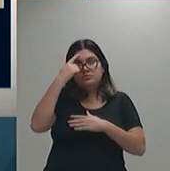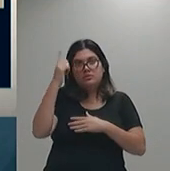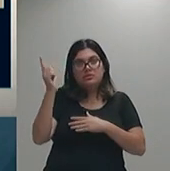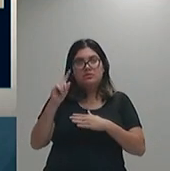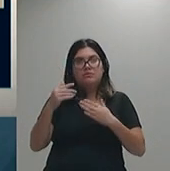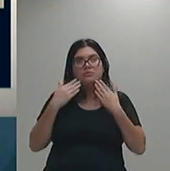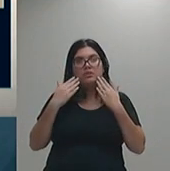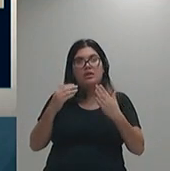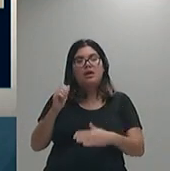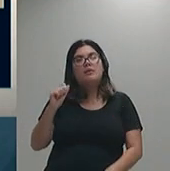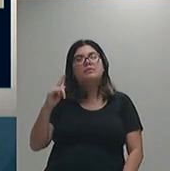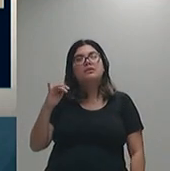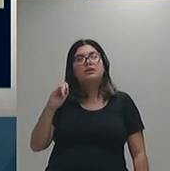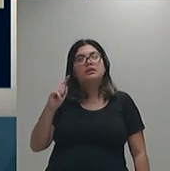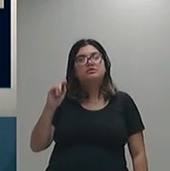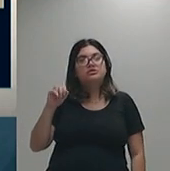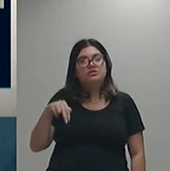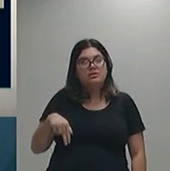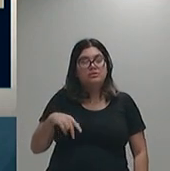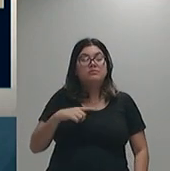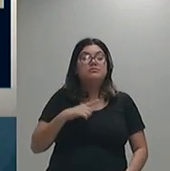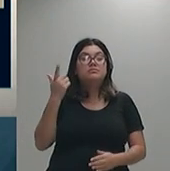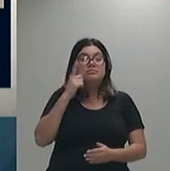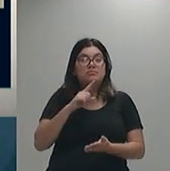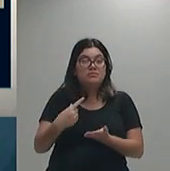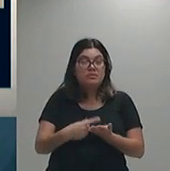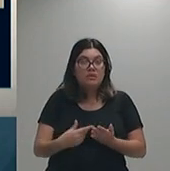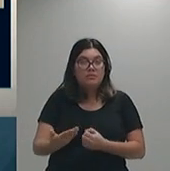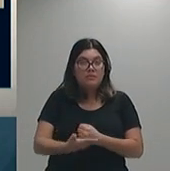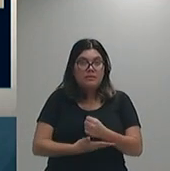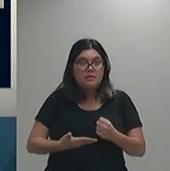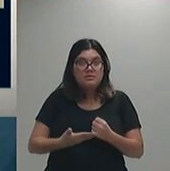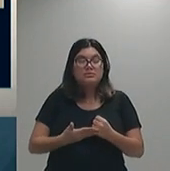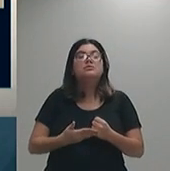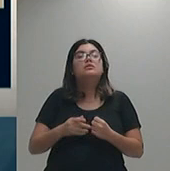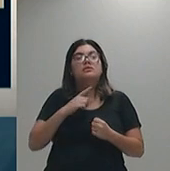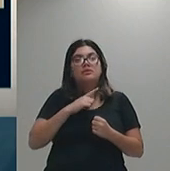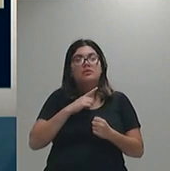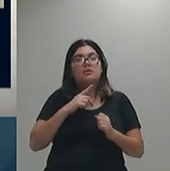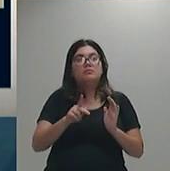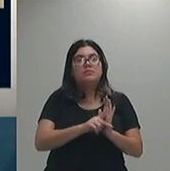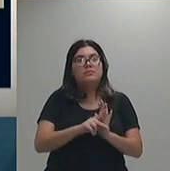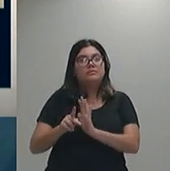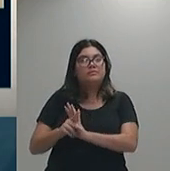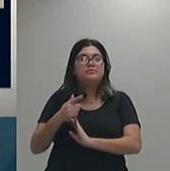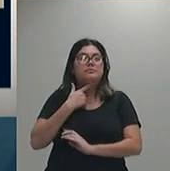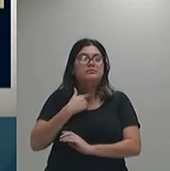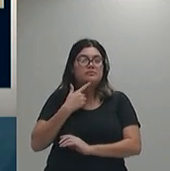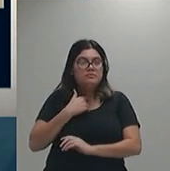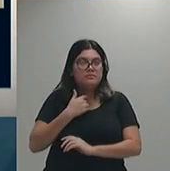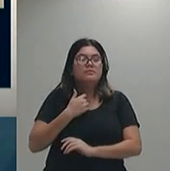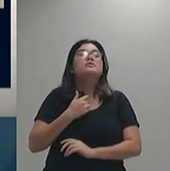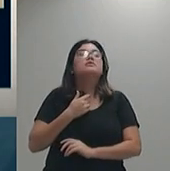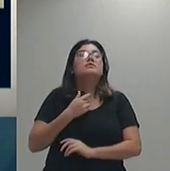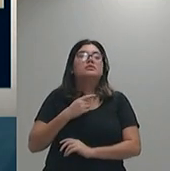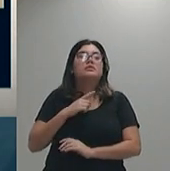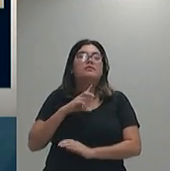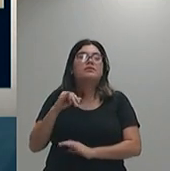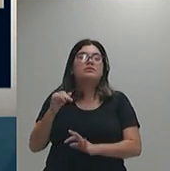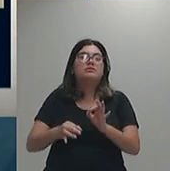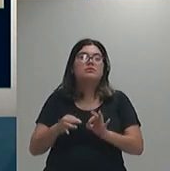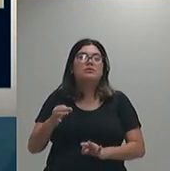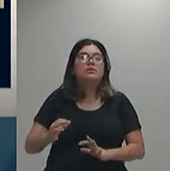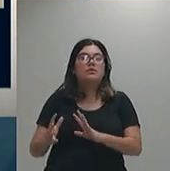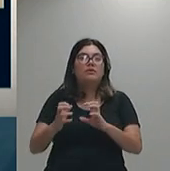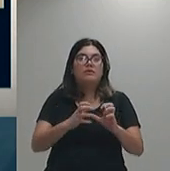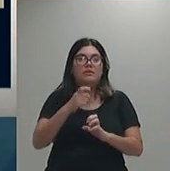com substância Prefeito basilar da arbitragem a prerrogativa das partes de escolher livremente os os seus conflitos de interesse